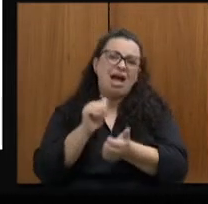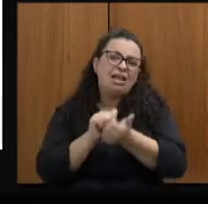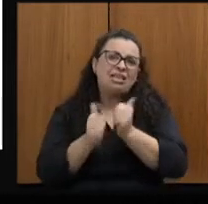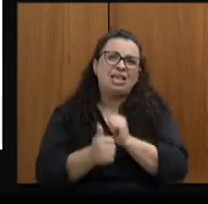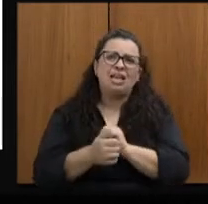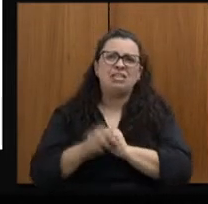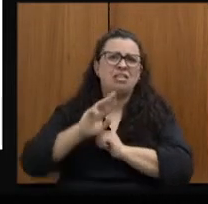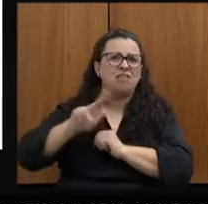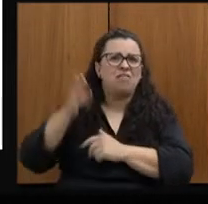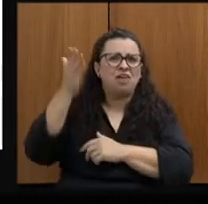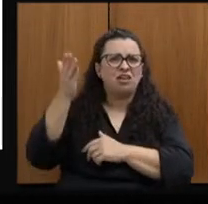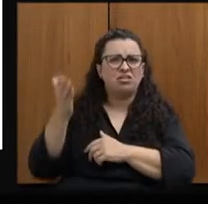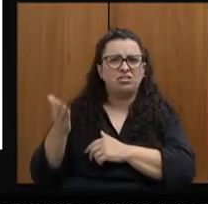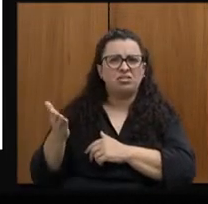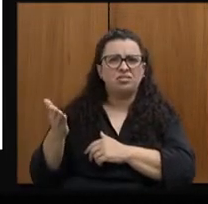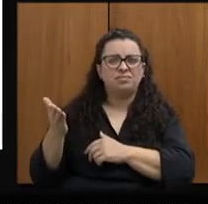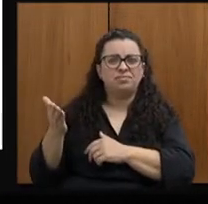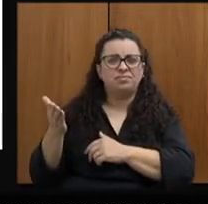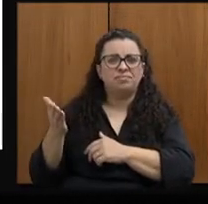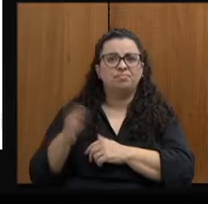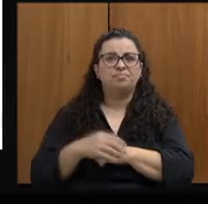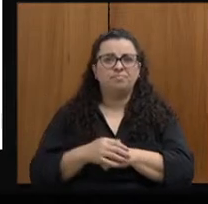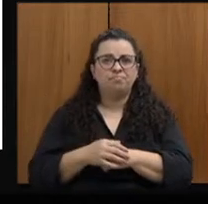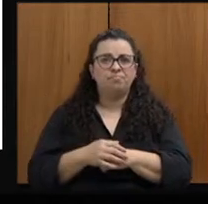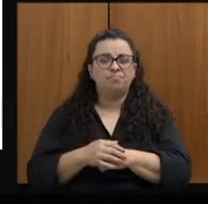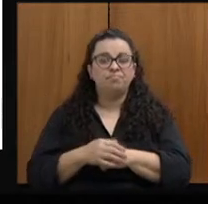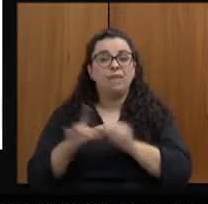e projetos da Lei de Incentivo.